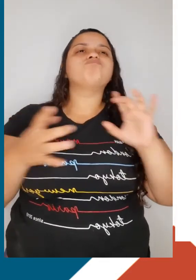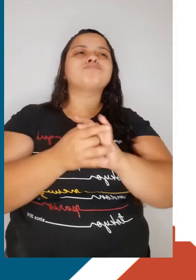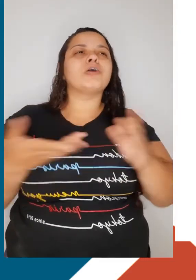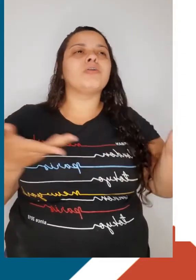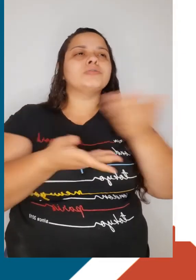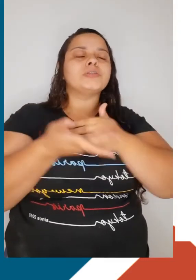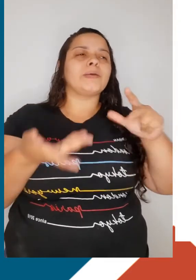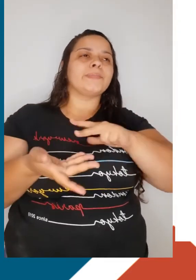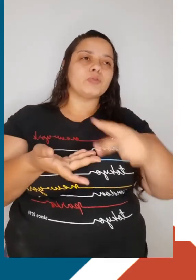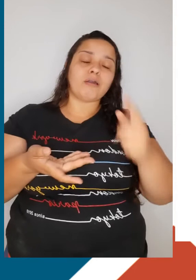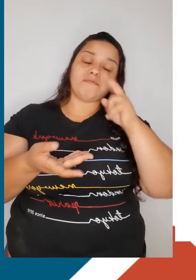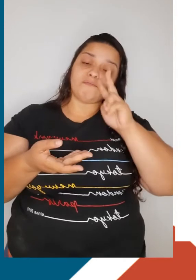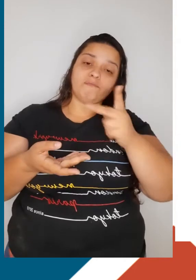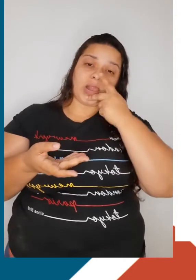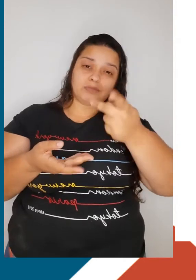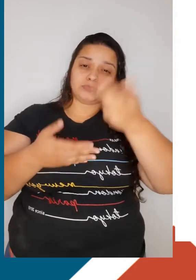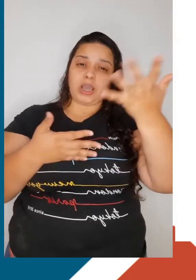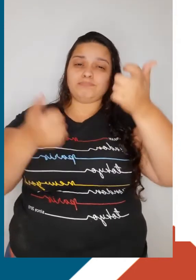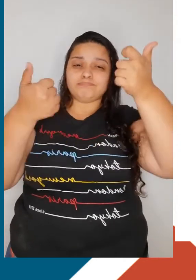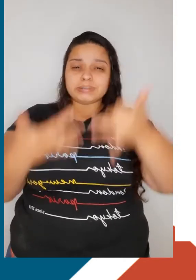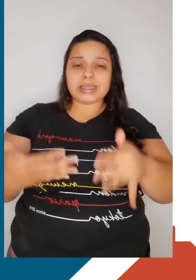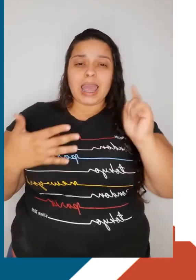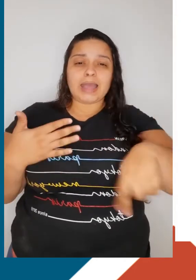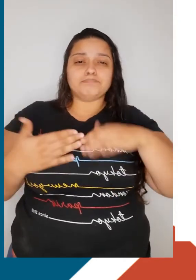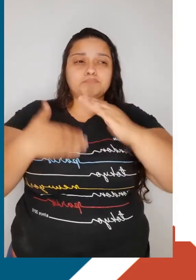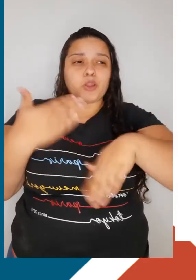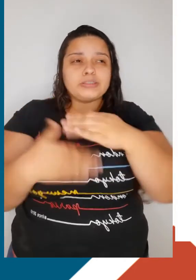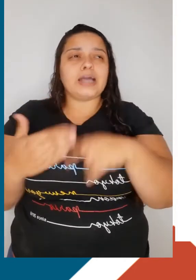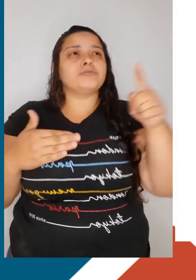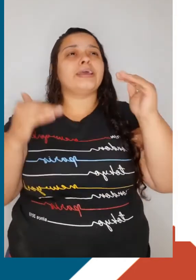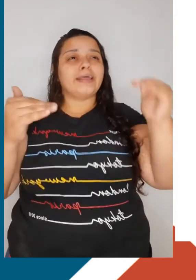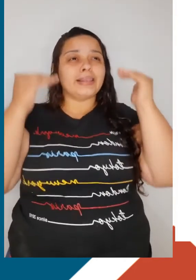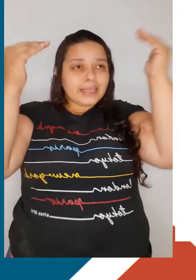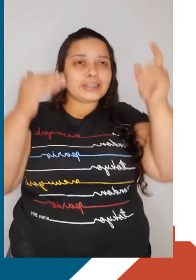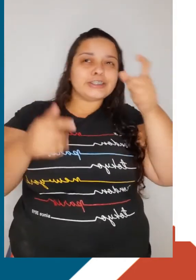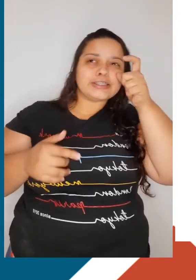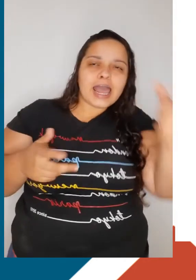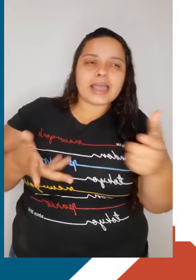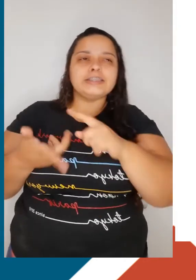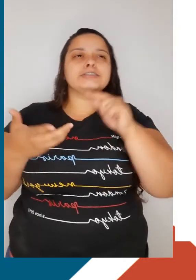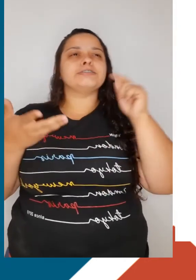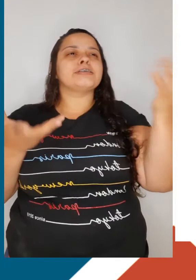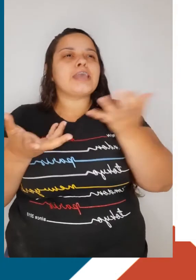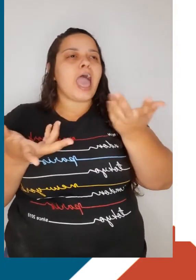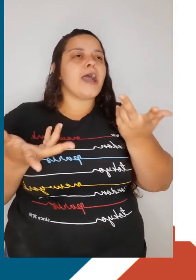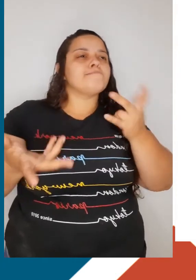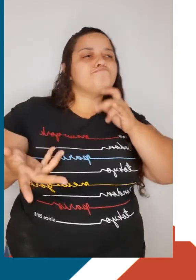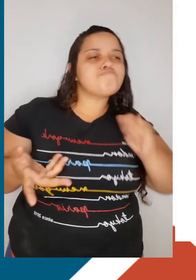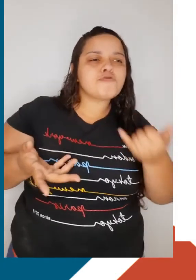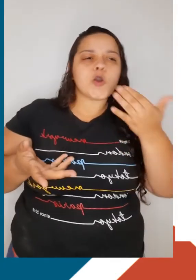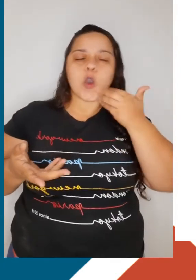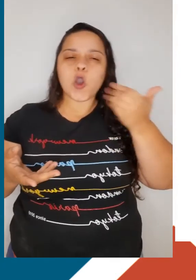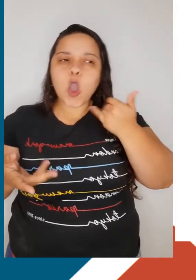com Portugal. Já adiantamos aqui que foi um processo conduzido pela elite, preocupada aí com as pretensões das